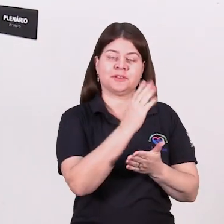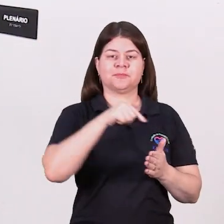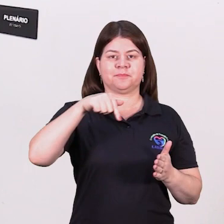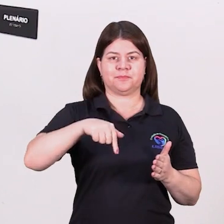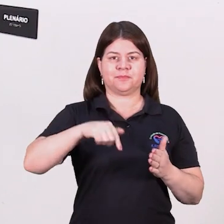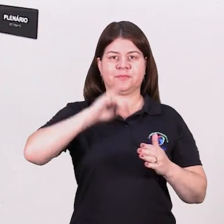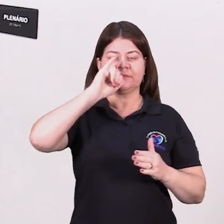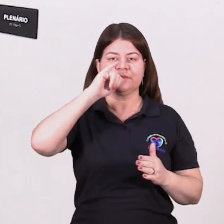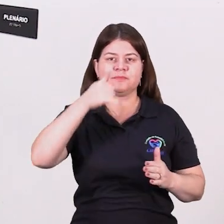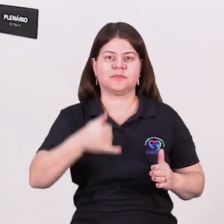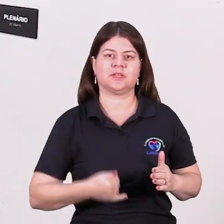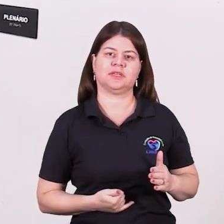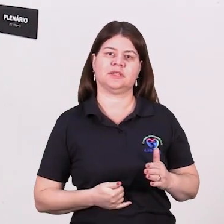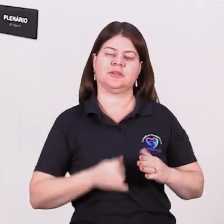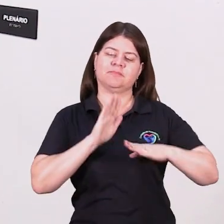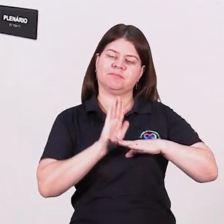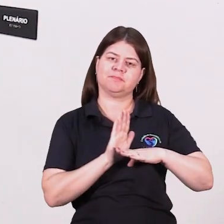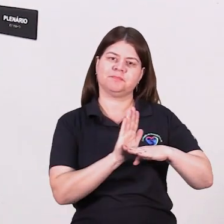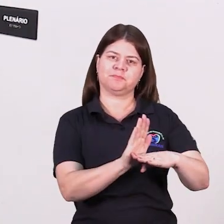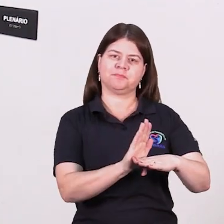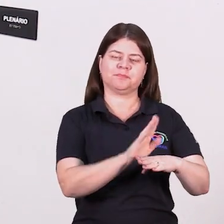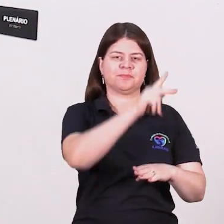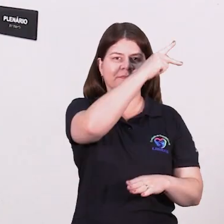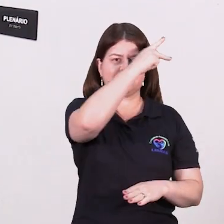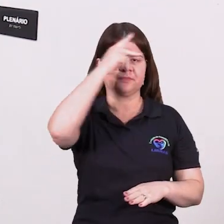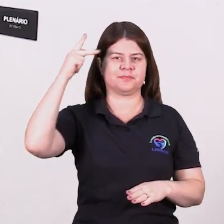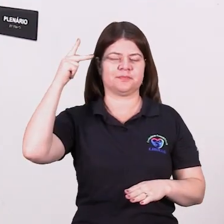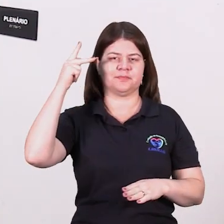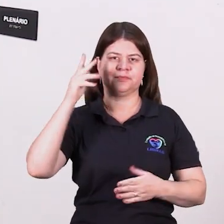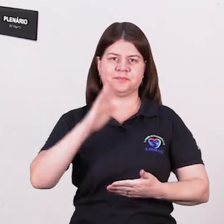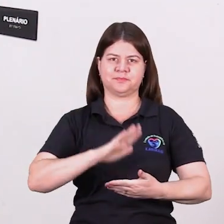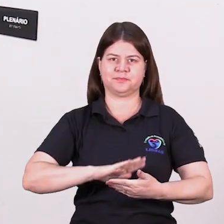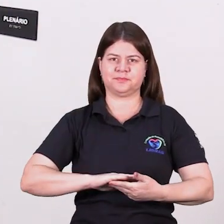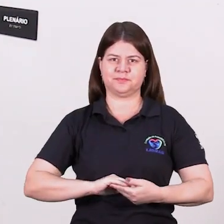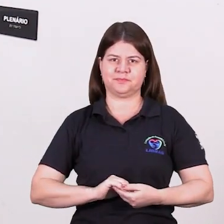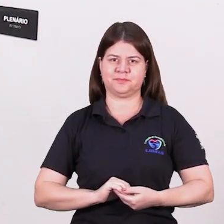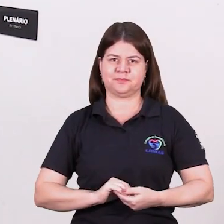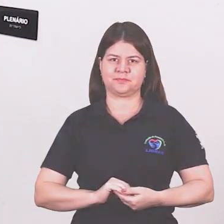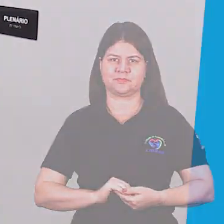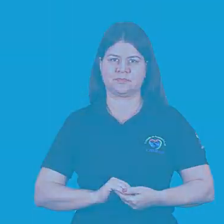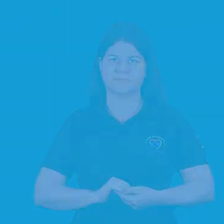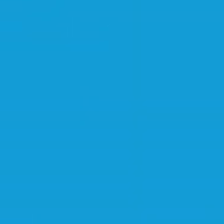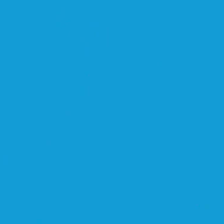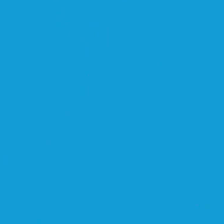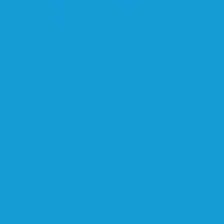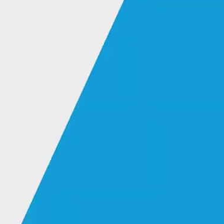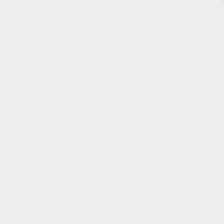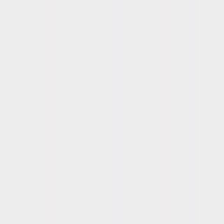Jundiaí, que vai beneficiar muitas pessoas através desta lei.